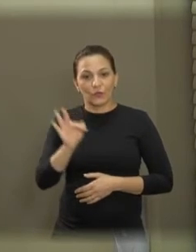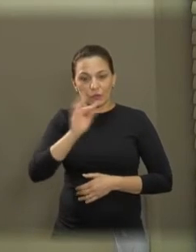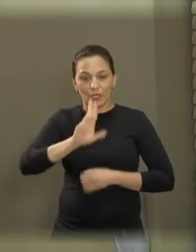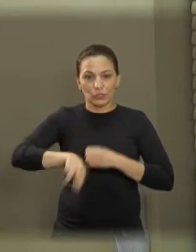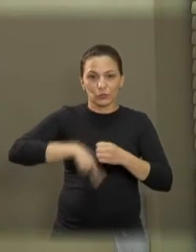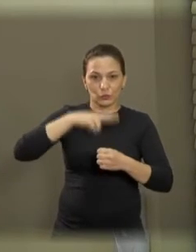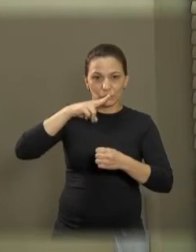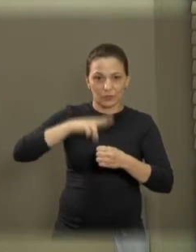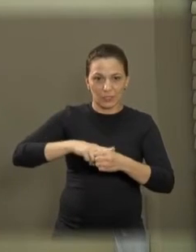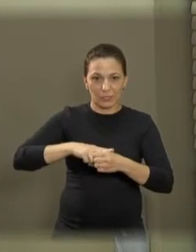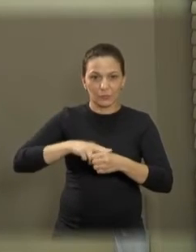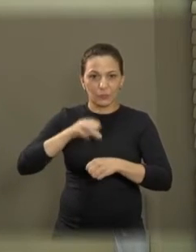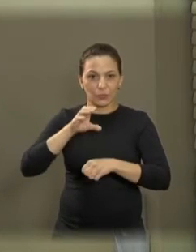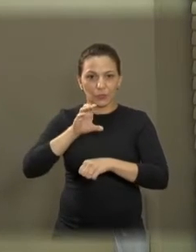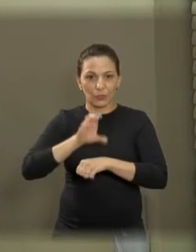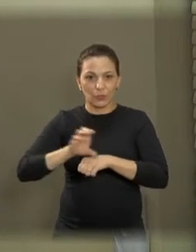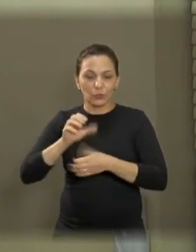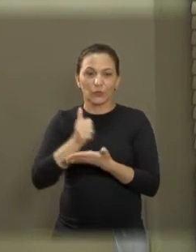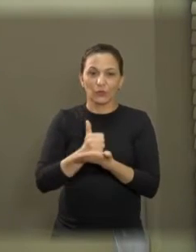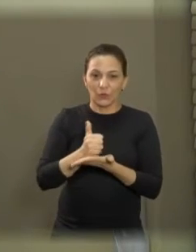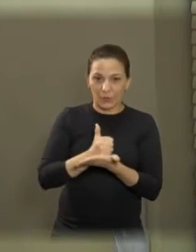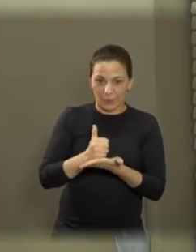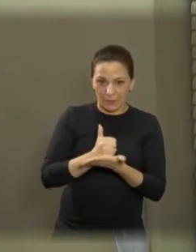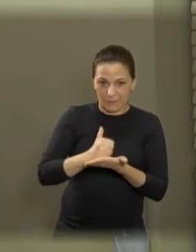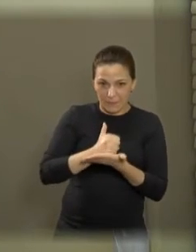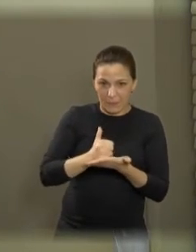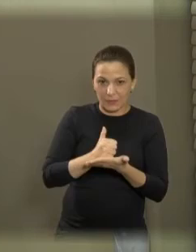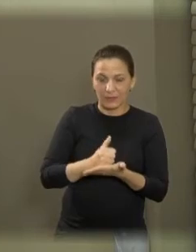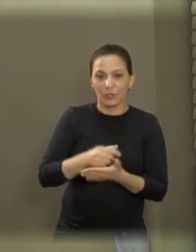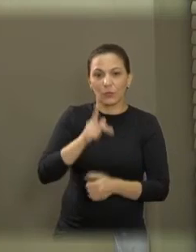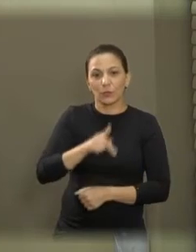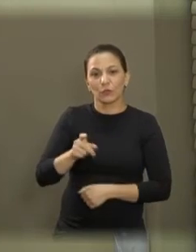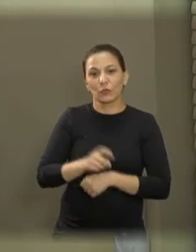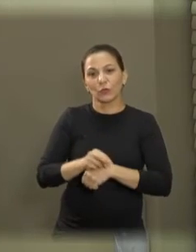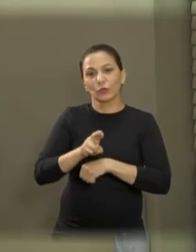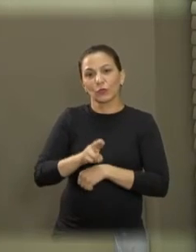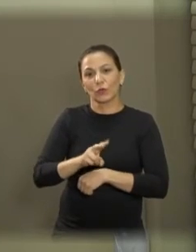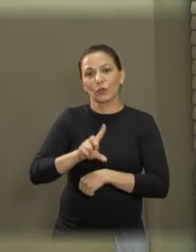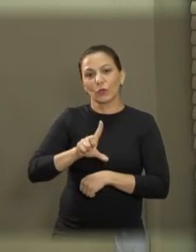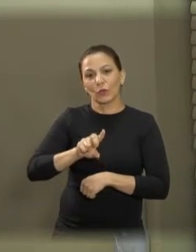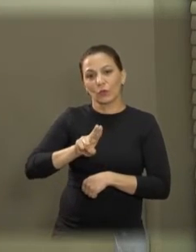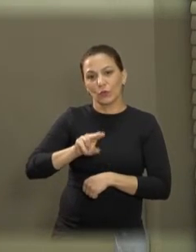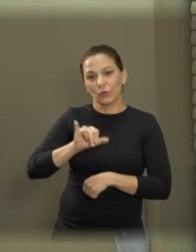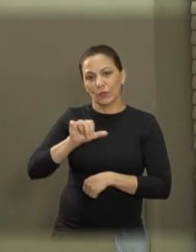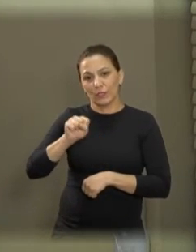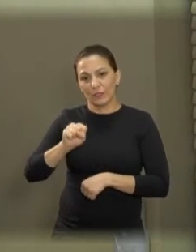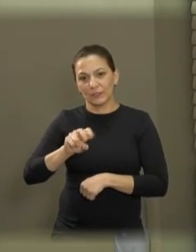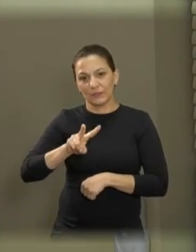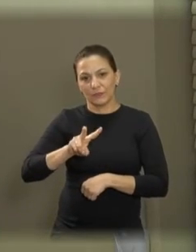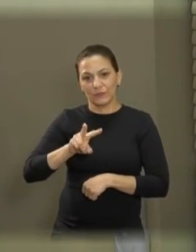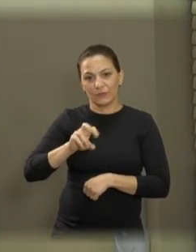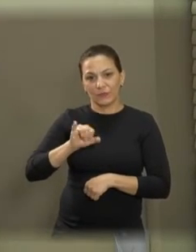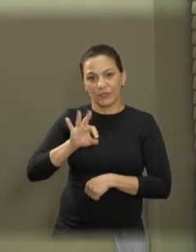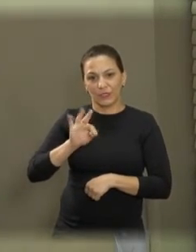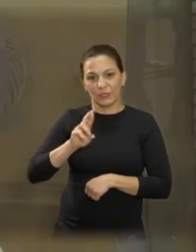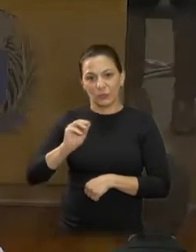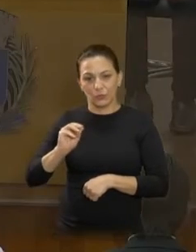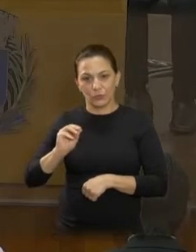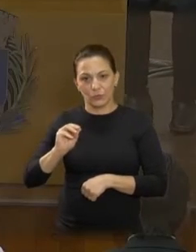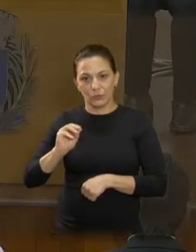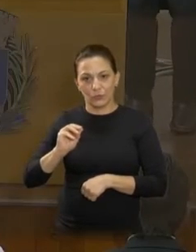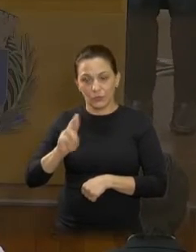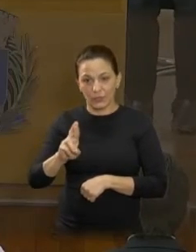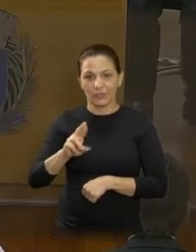Ciências Farmacêuticas da Unesp Araraquara, professor doutor Luiz Vitor da Silva Sacramento. Por favor.